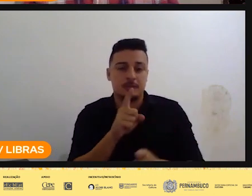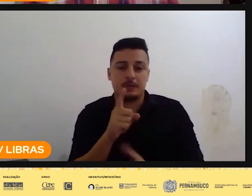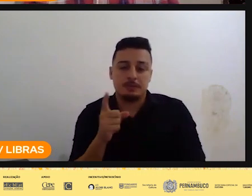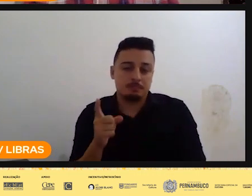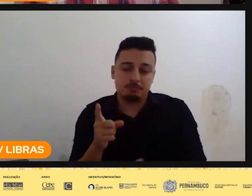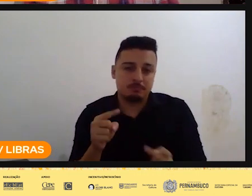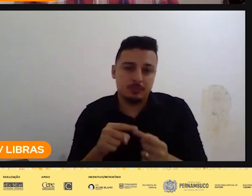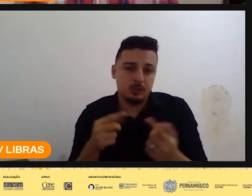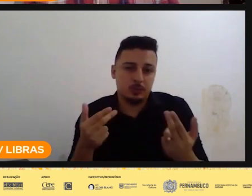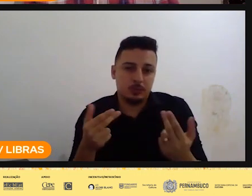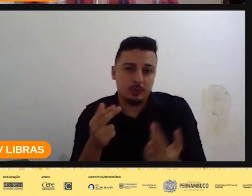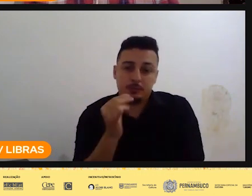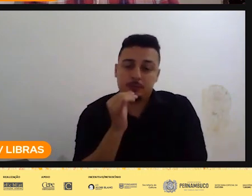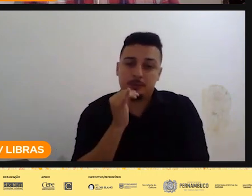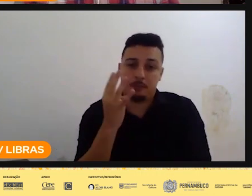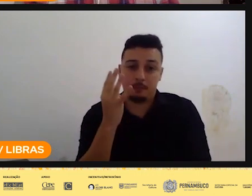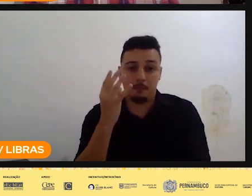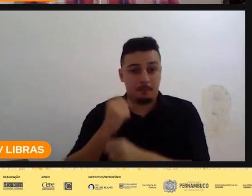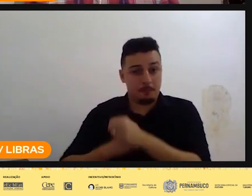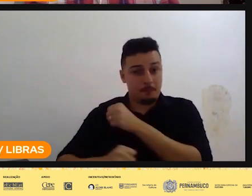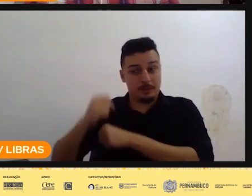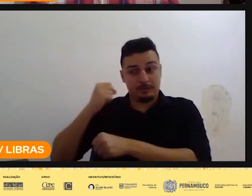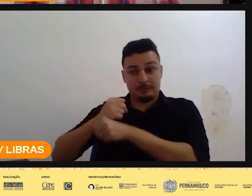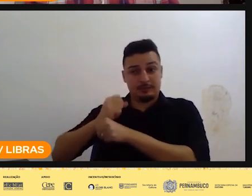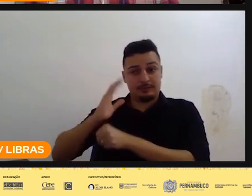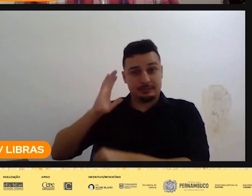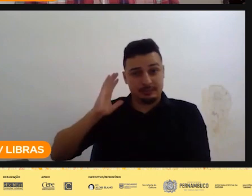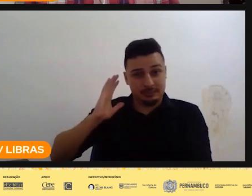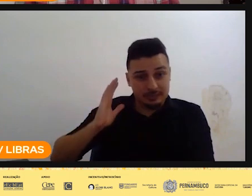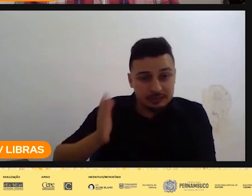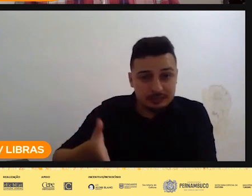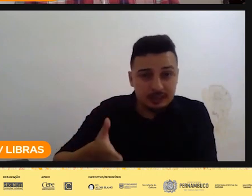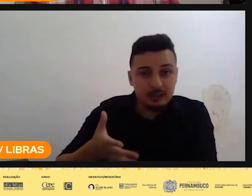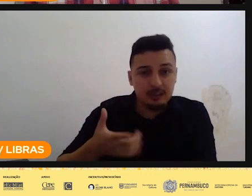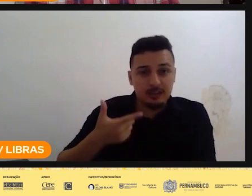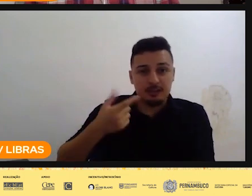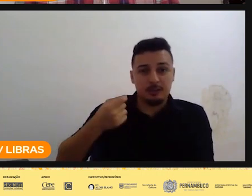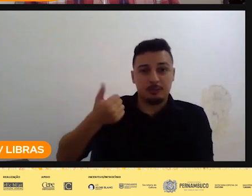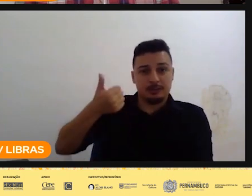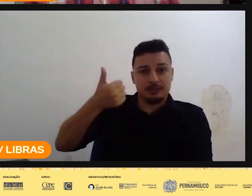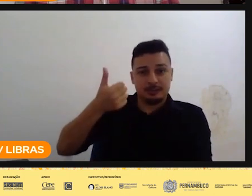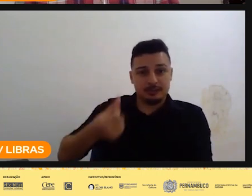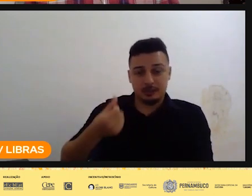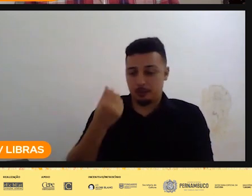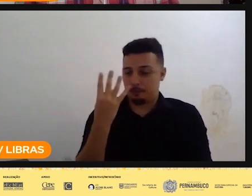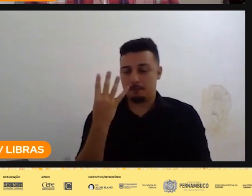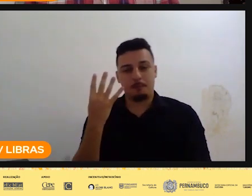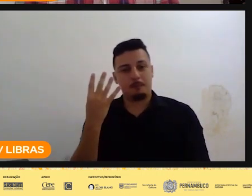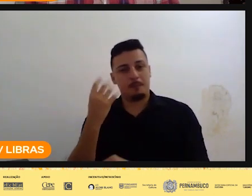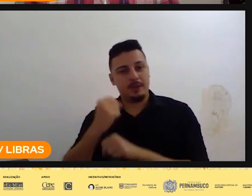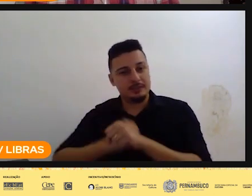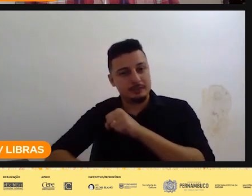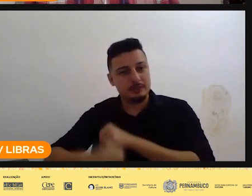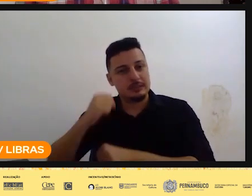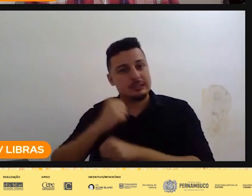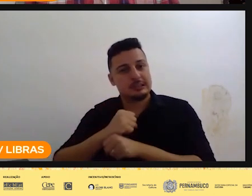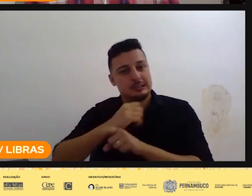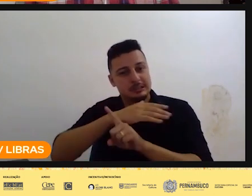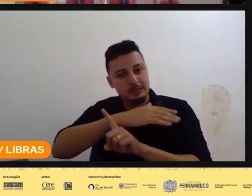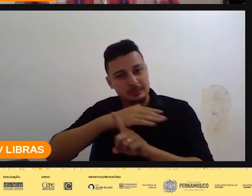vai fazer quase 4 anos, eu tô com o Bizarros Peixes desde o final de 2016, já são 4 anos e meio, e esse é o